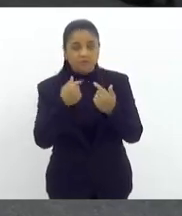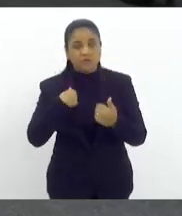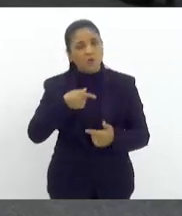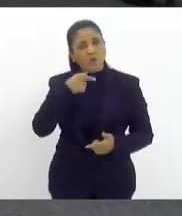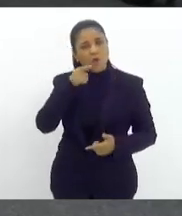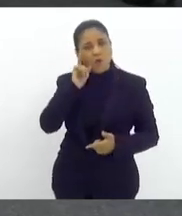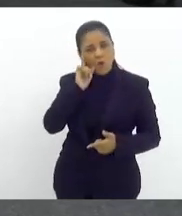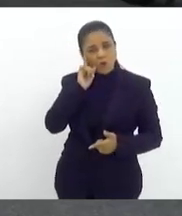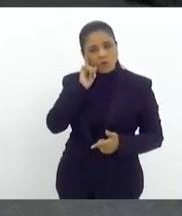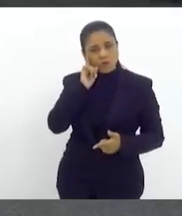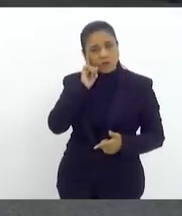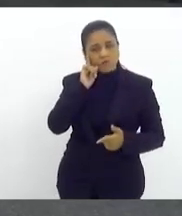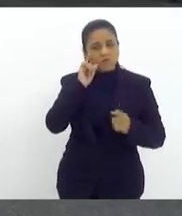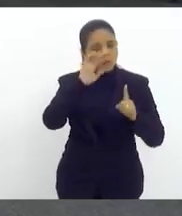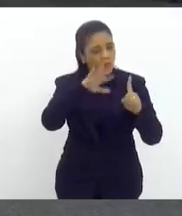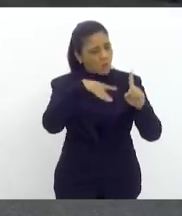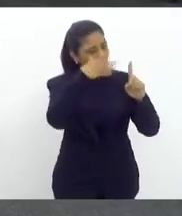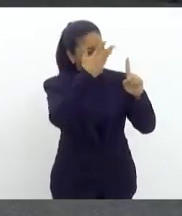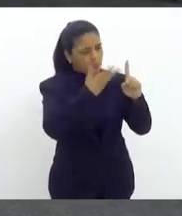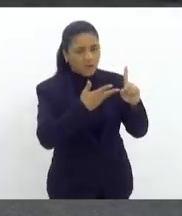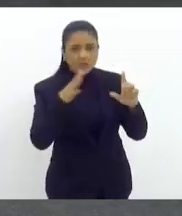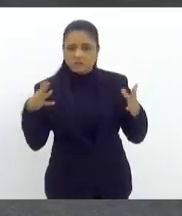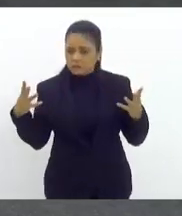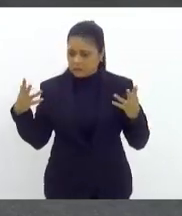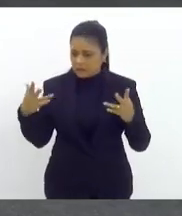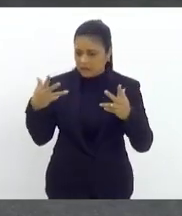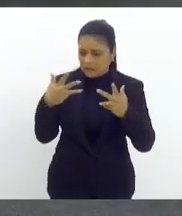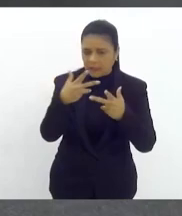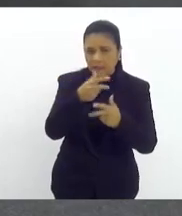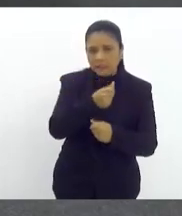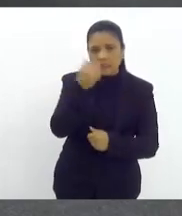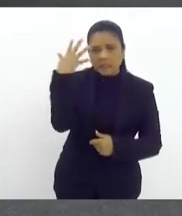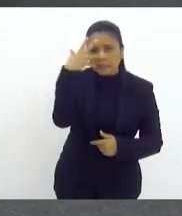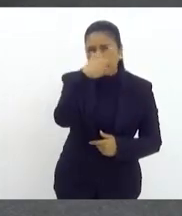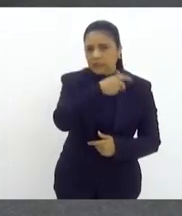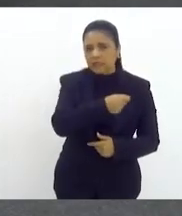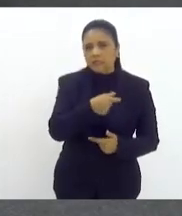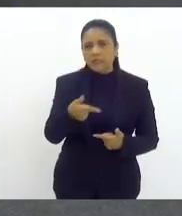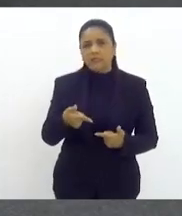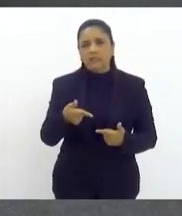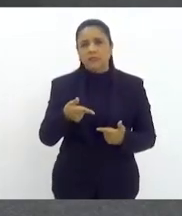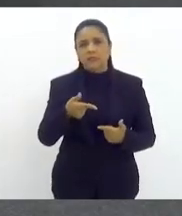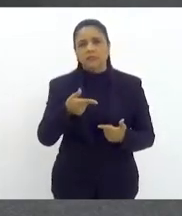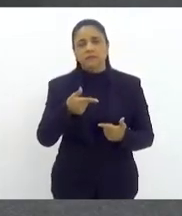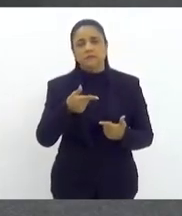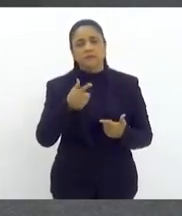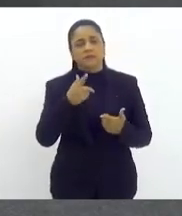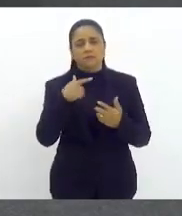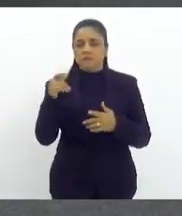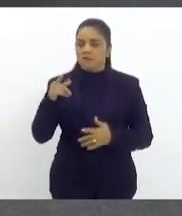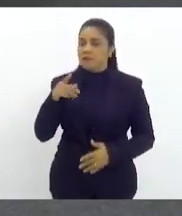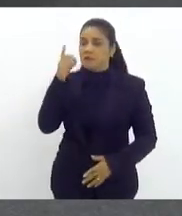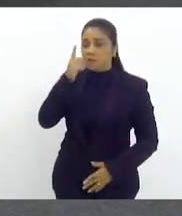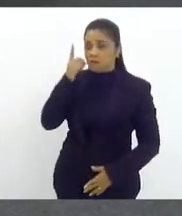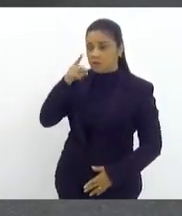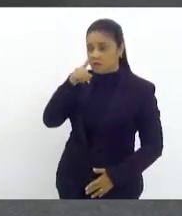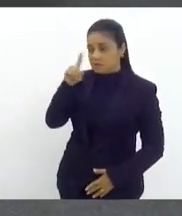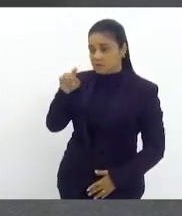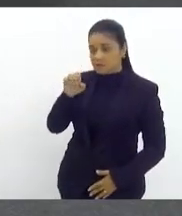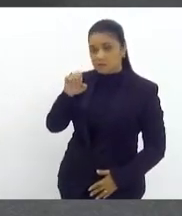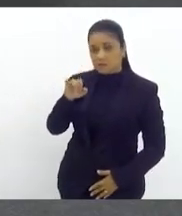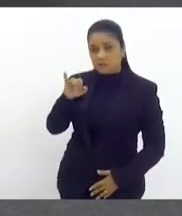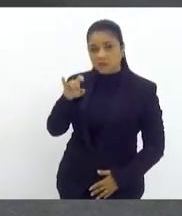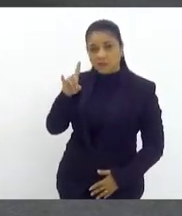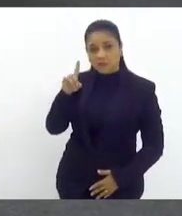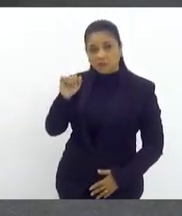Ontem fizemos uma linda homenagem aqui, nesse mesmo plenário. A gente homenageou, deputado Azeidan, Alexandre,